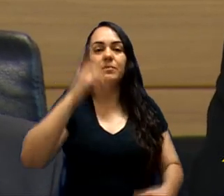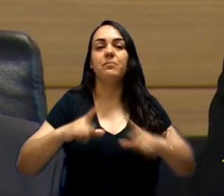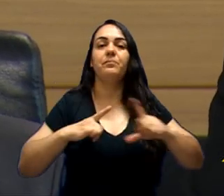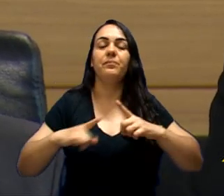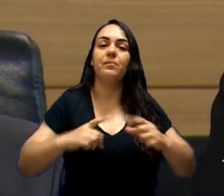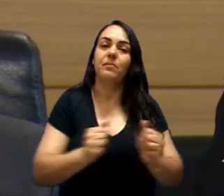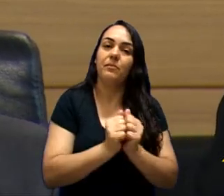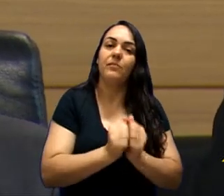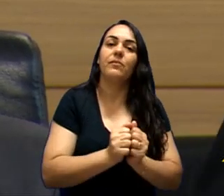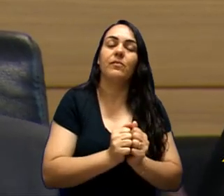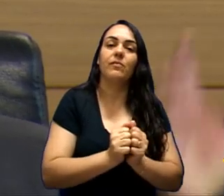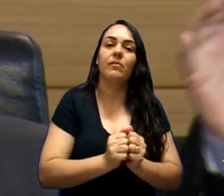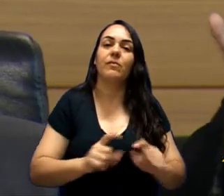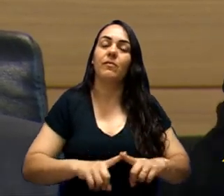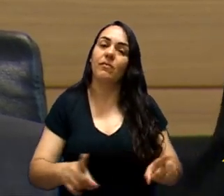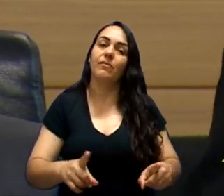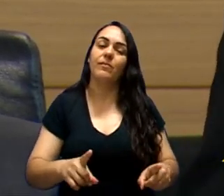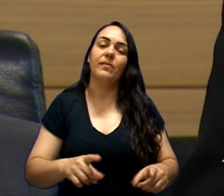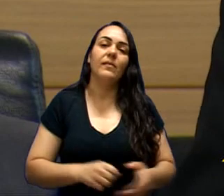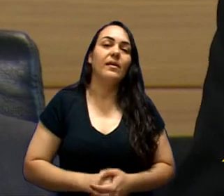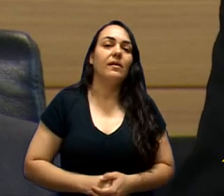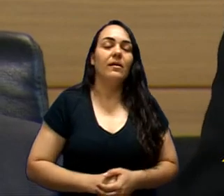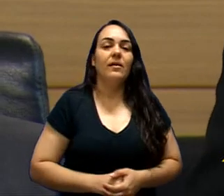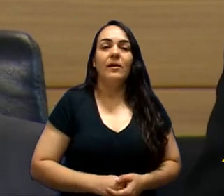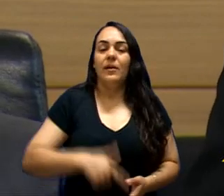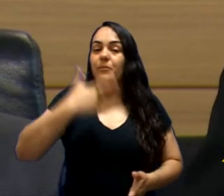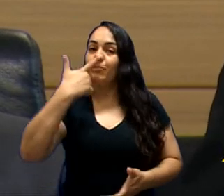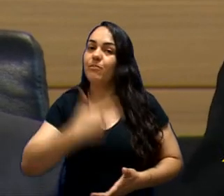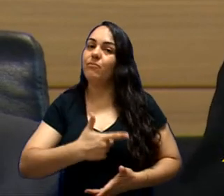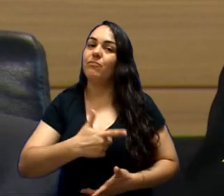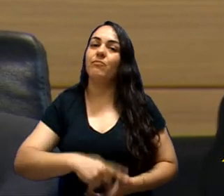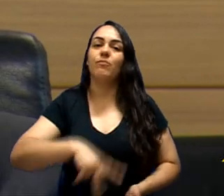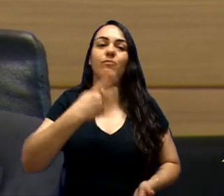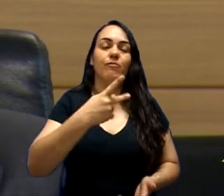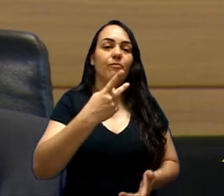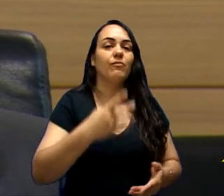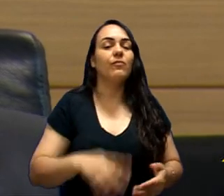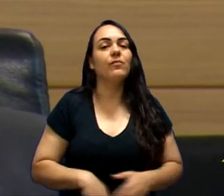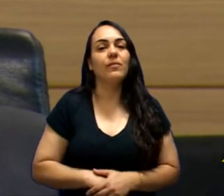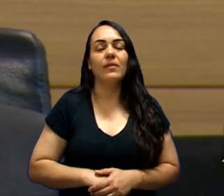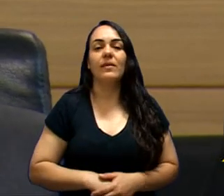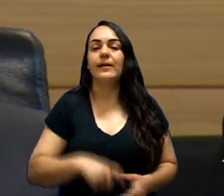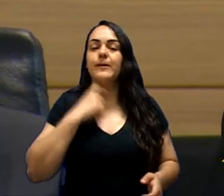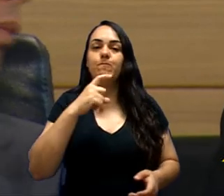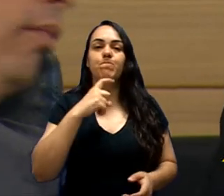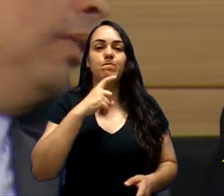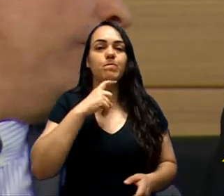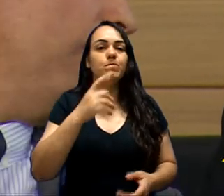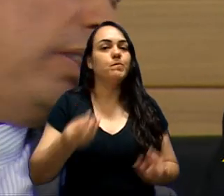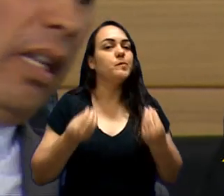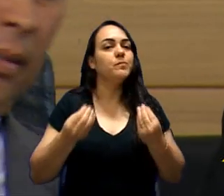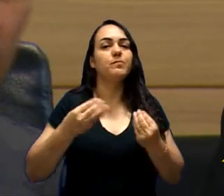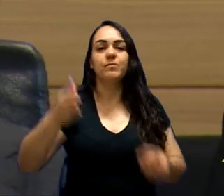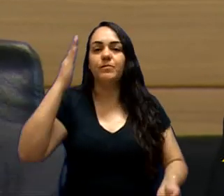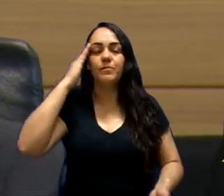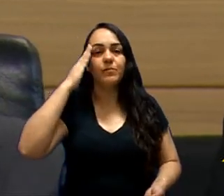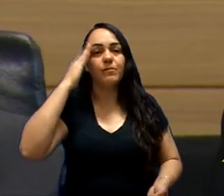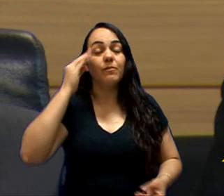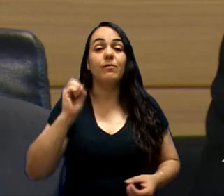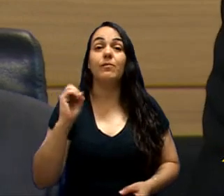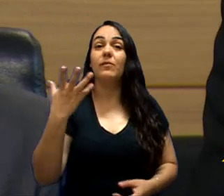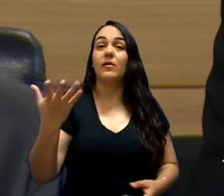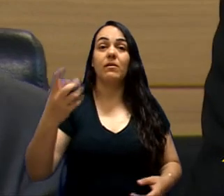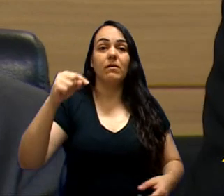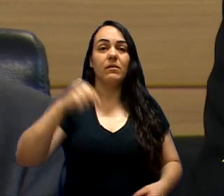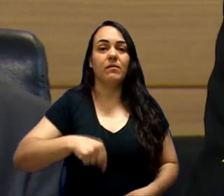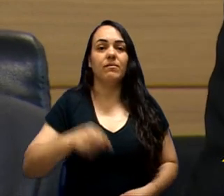por isso. Nobre vereador. Isso aqui é de uma ironia, é de uma... Ninguém aqui consegue entender o que